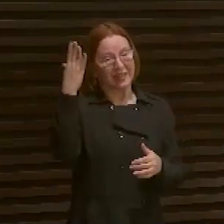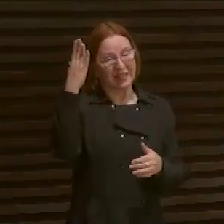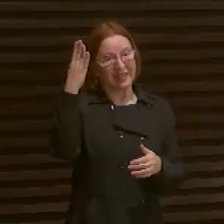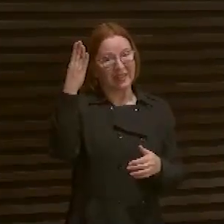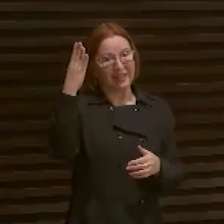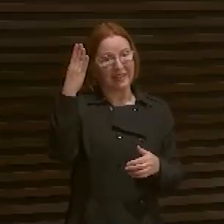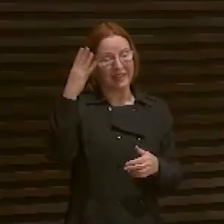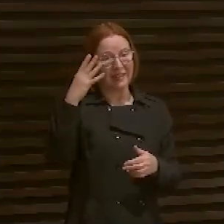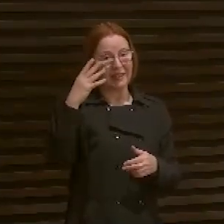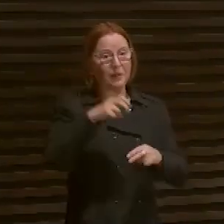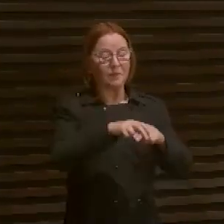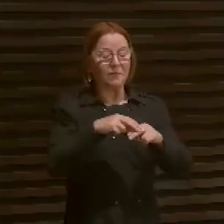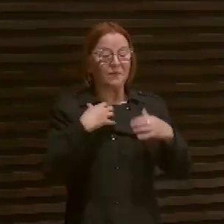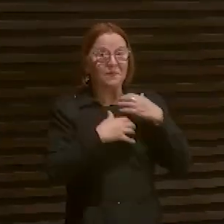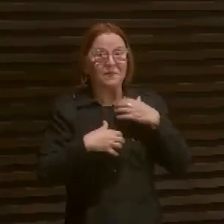Porque o desespero,